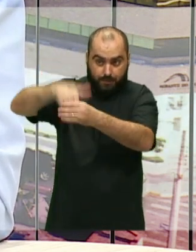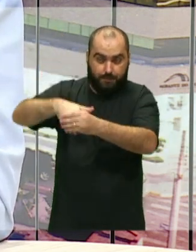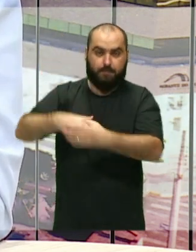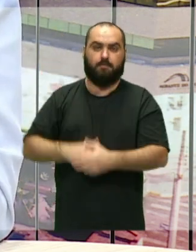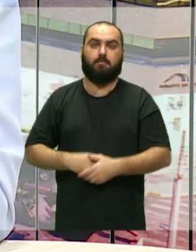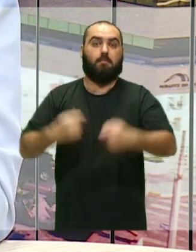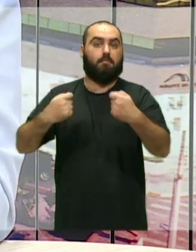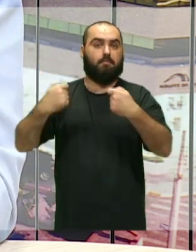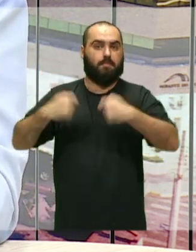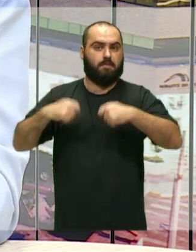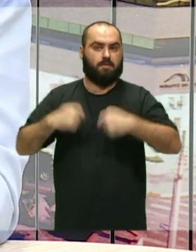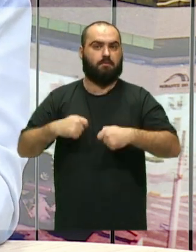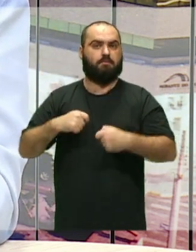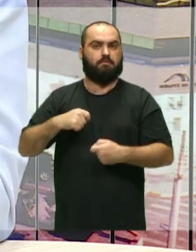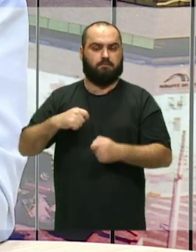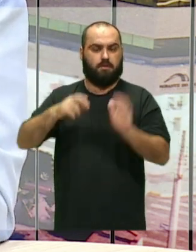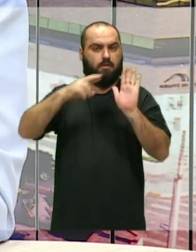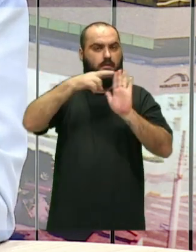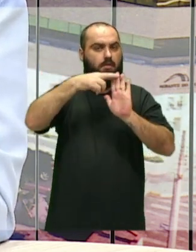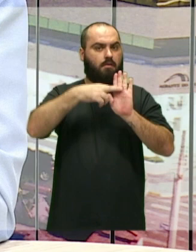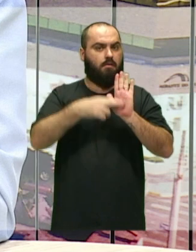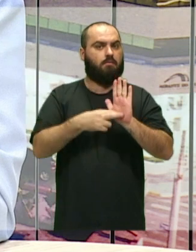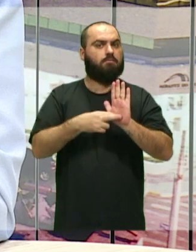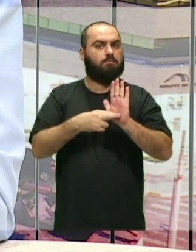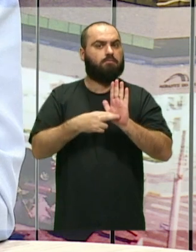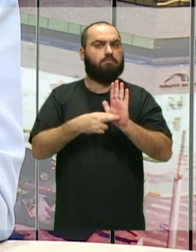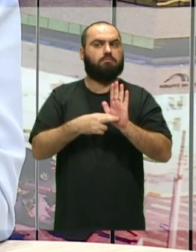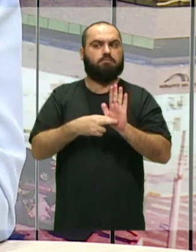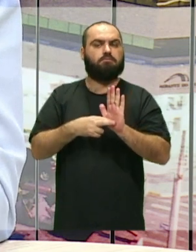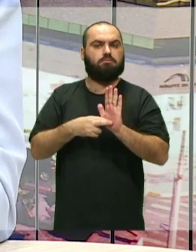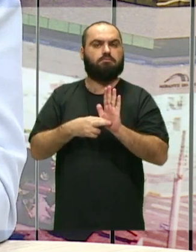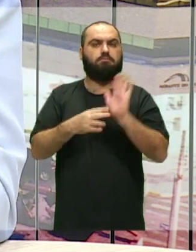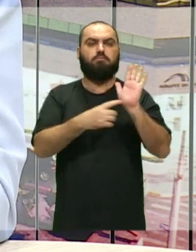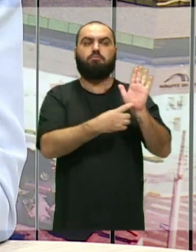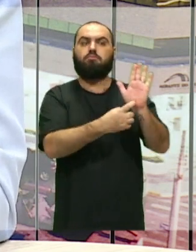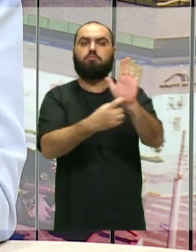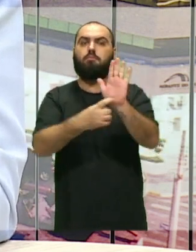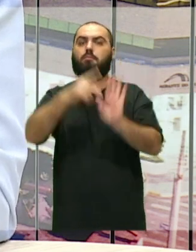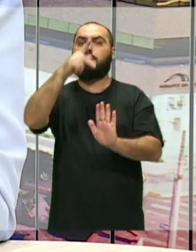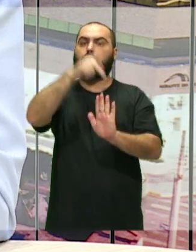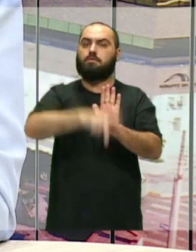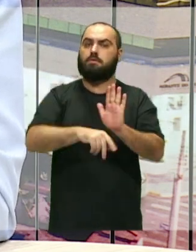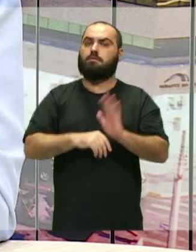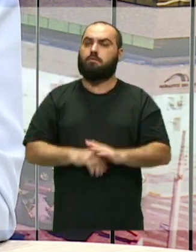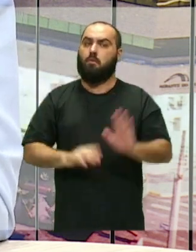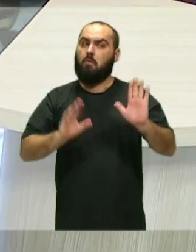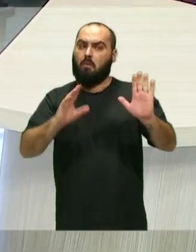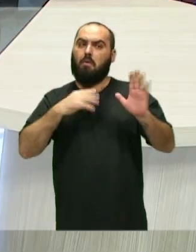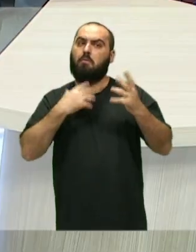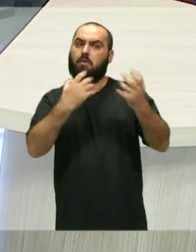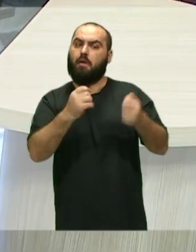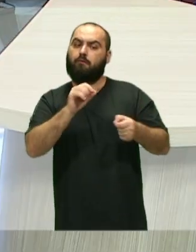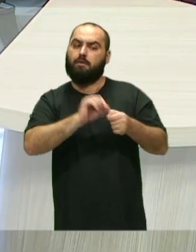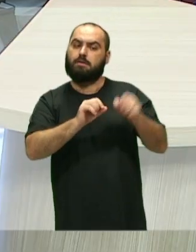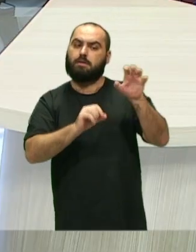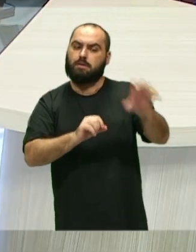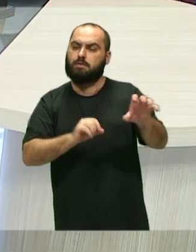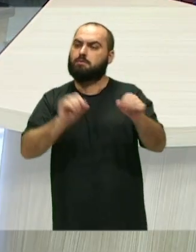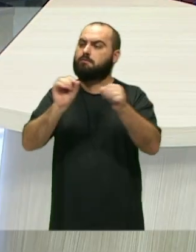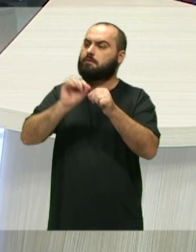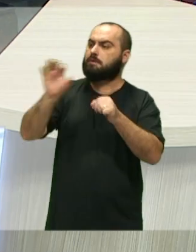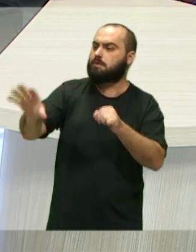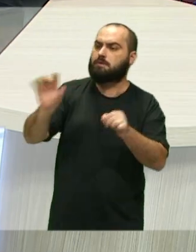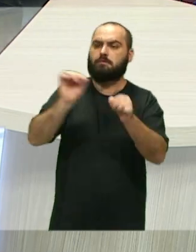estar como falei dentro das regras fazer a campanha apresentar projetos Olha eu quero fazer isso eu vou fazer isso por você